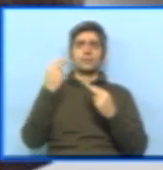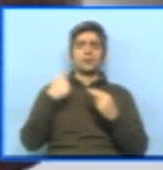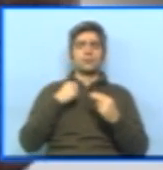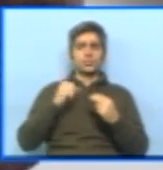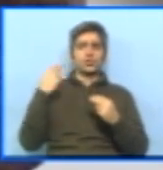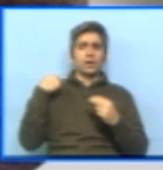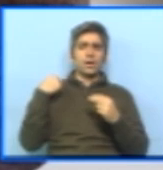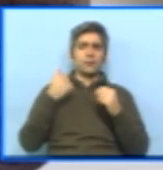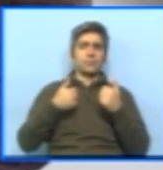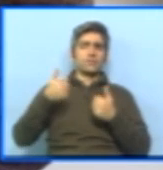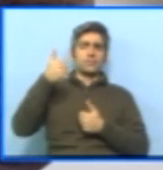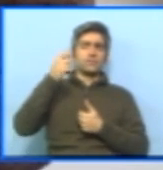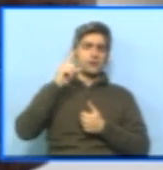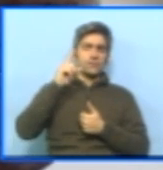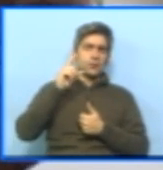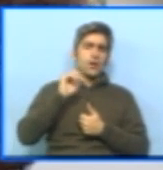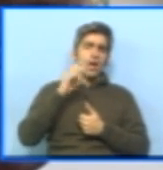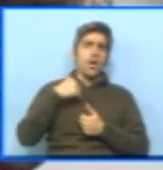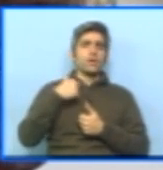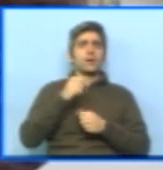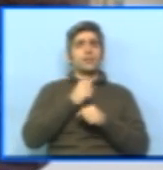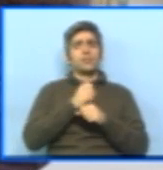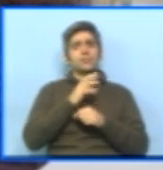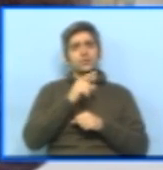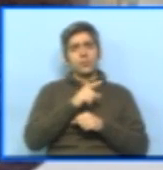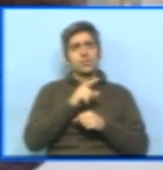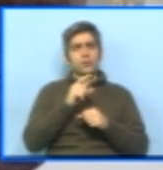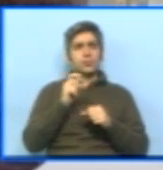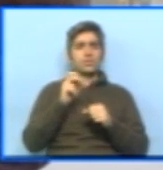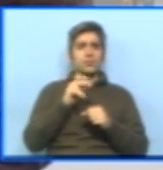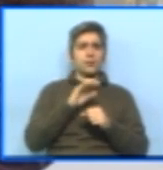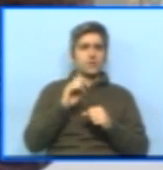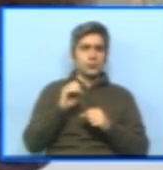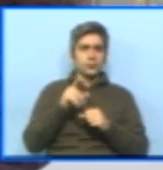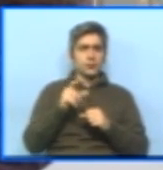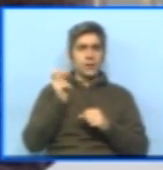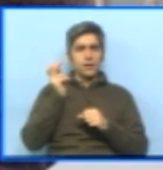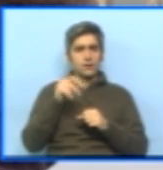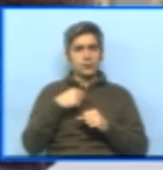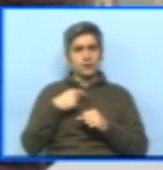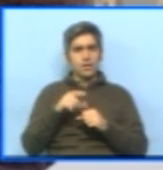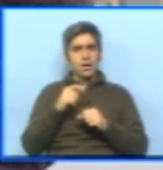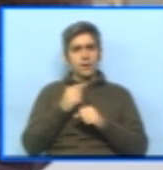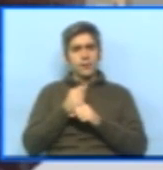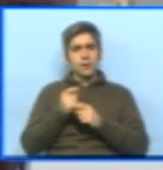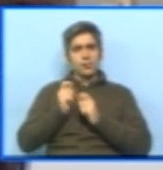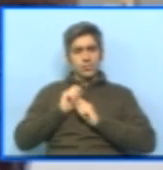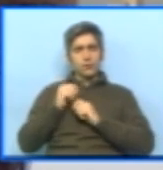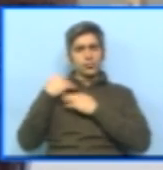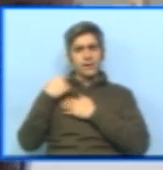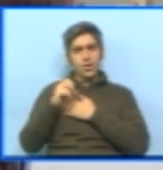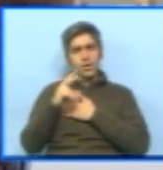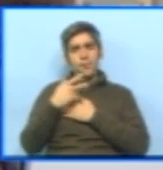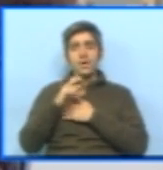apesar, neste momento, tenho um cargo no rancho, mas quase por acidente, mas